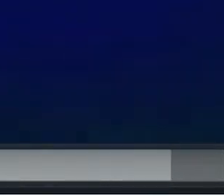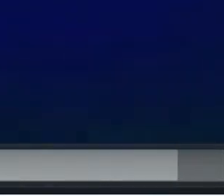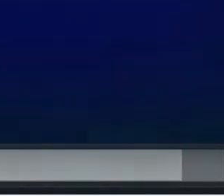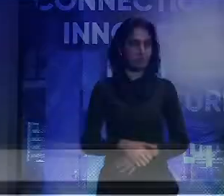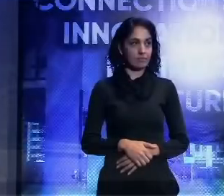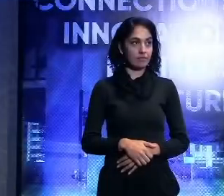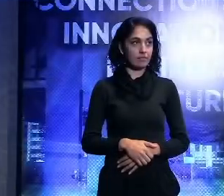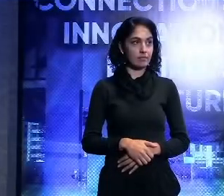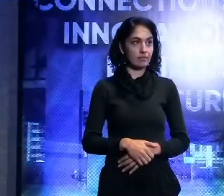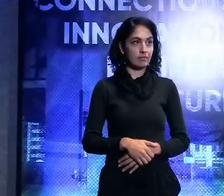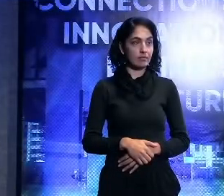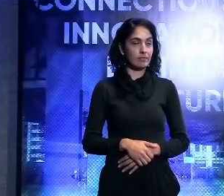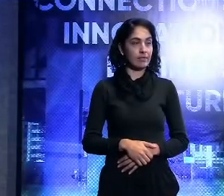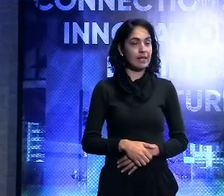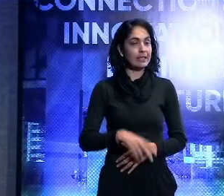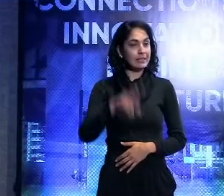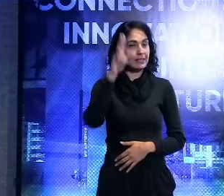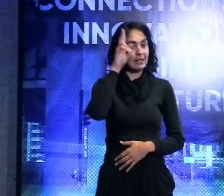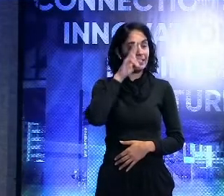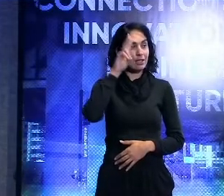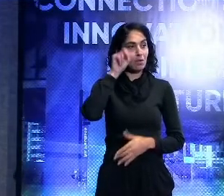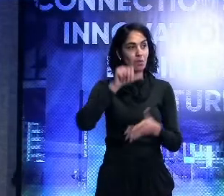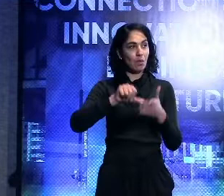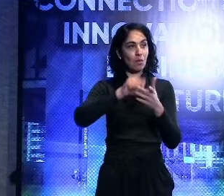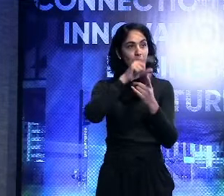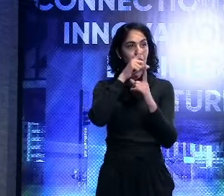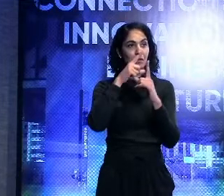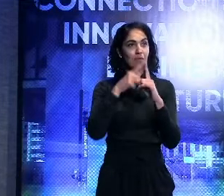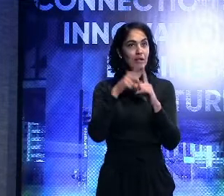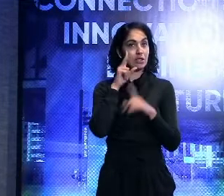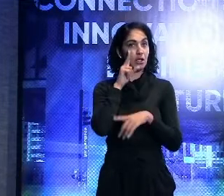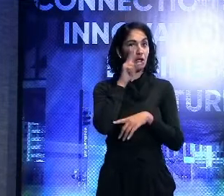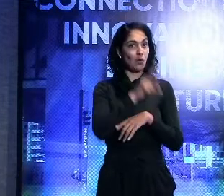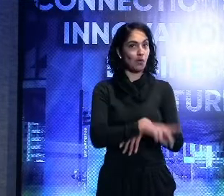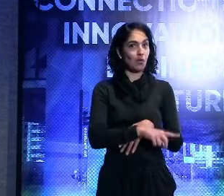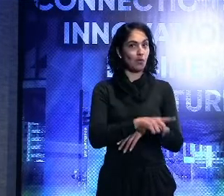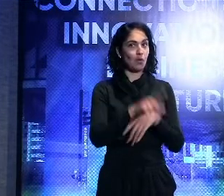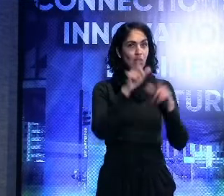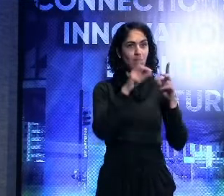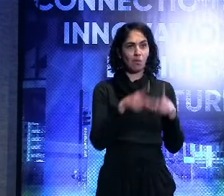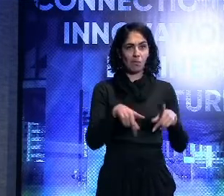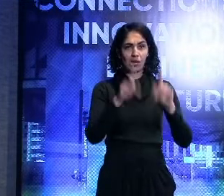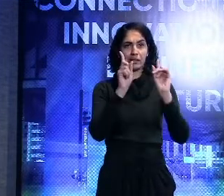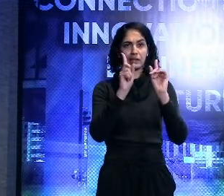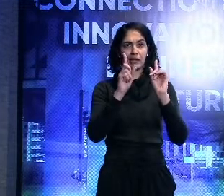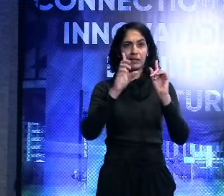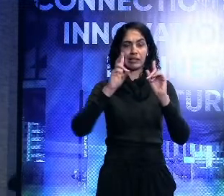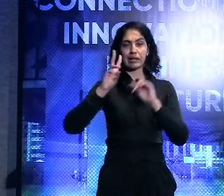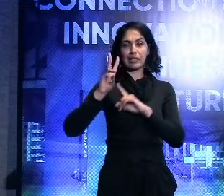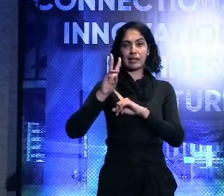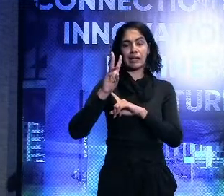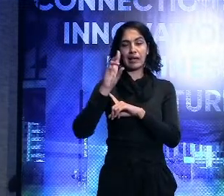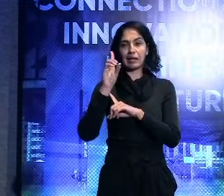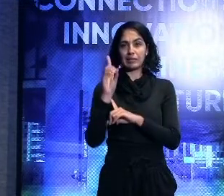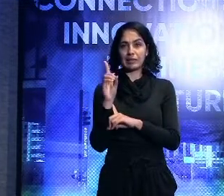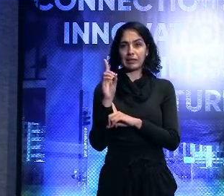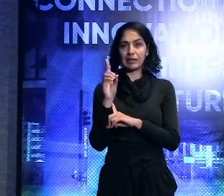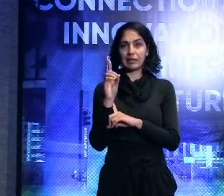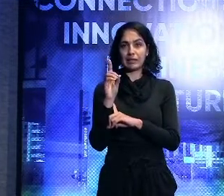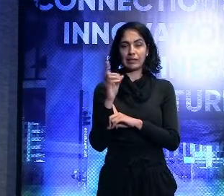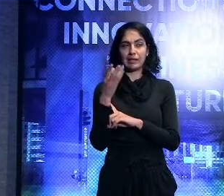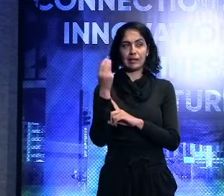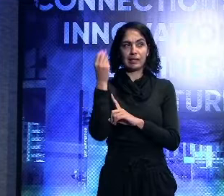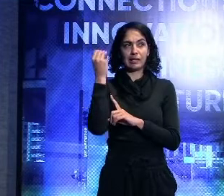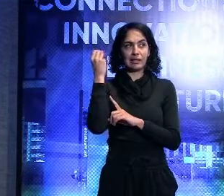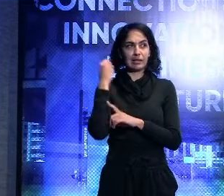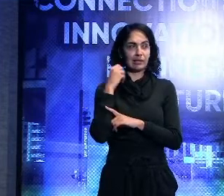Mônica, eu me lembro da primeira vez que eu fui num cinema 3D. Eu fui assistir Shark Boy e Lava Girl com meu pai. E ainda era aquela época de ter